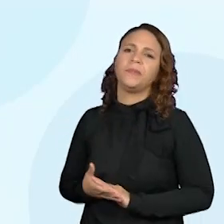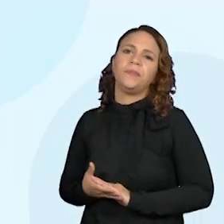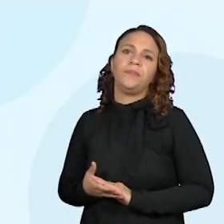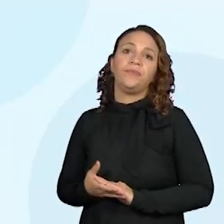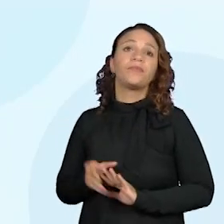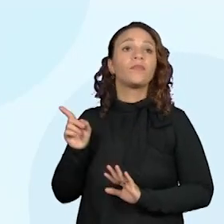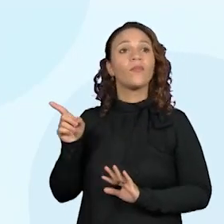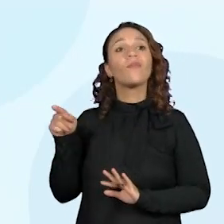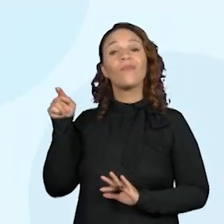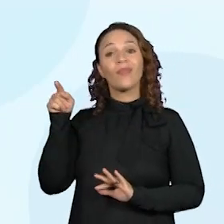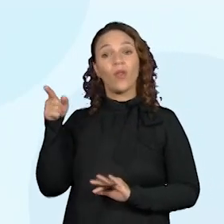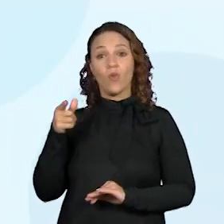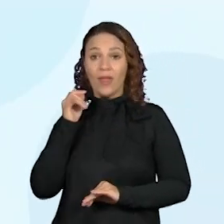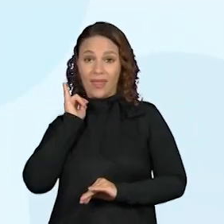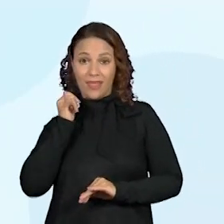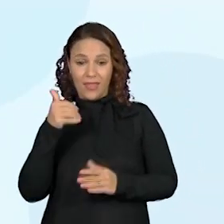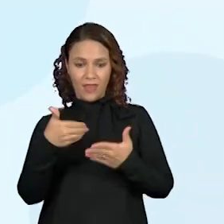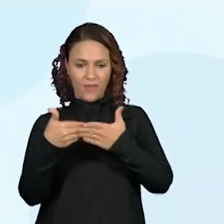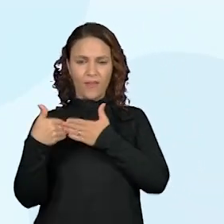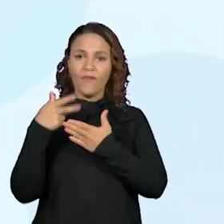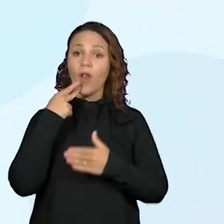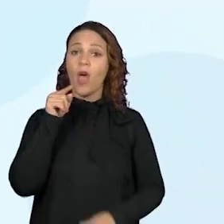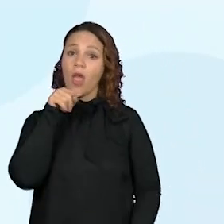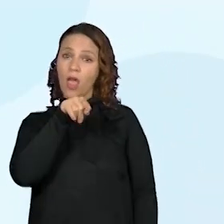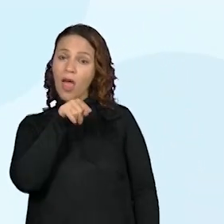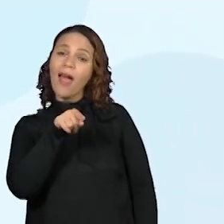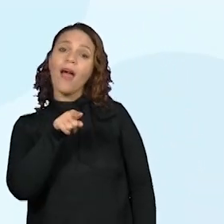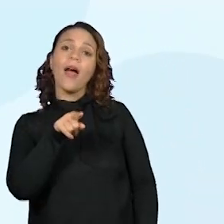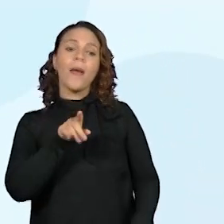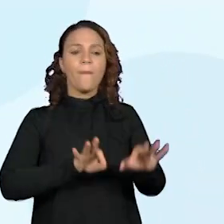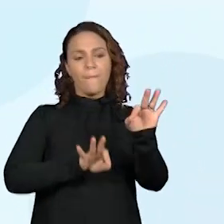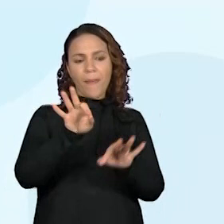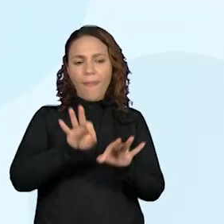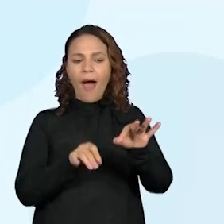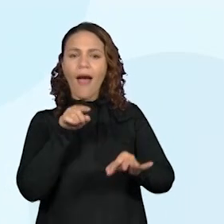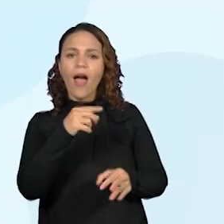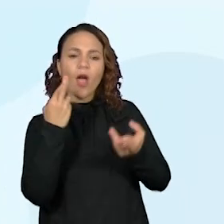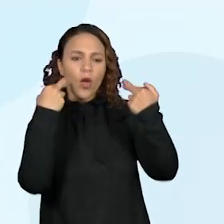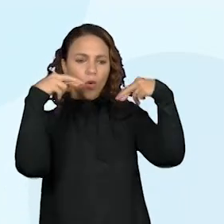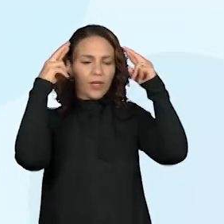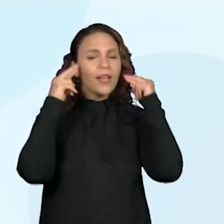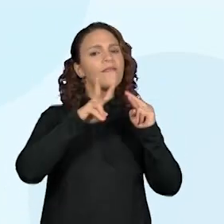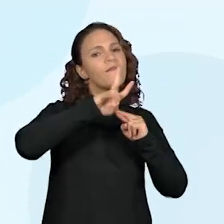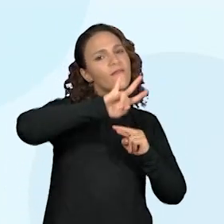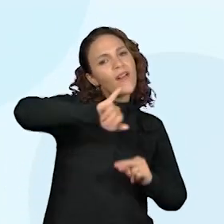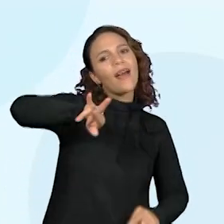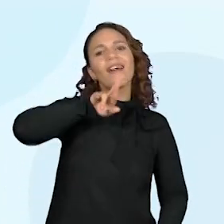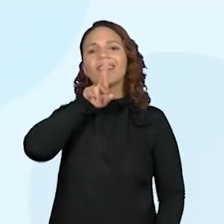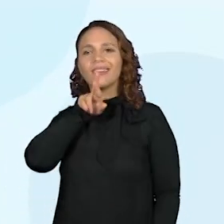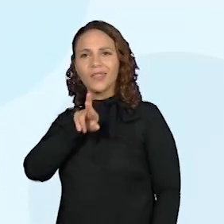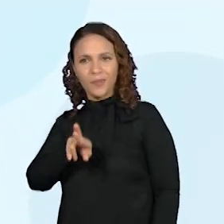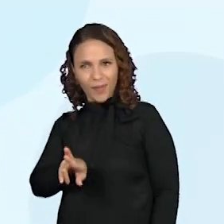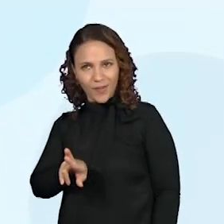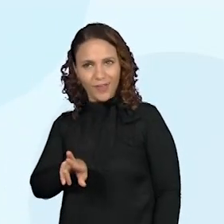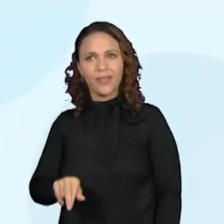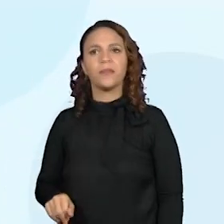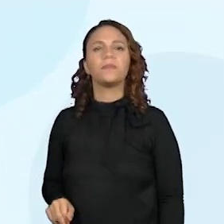se o cordeiro vai responder com humildade, eu sei que aqui é 2 pontos. Deixa eu colocar aqui do